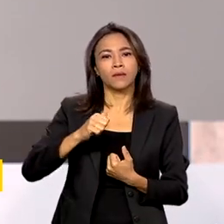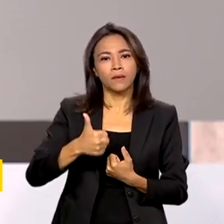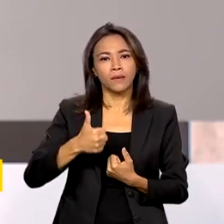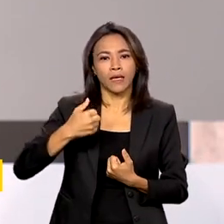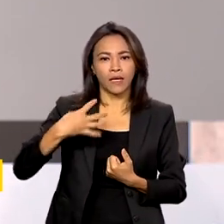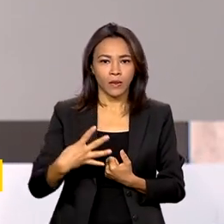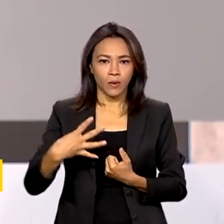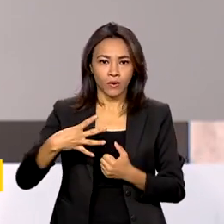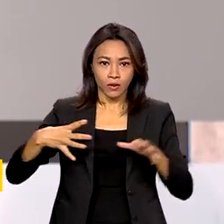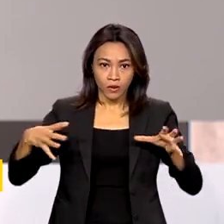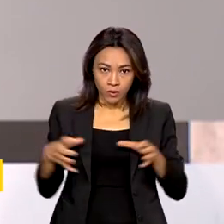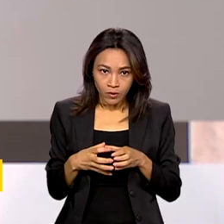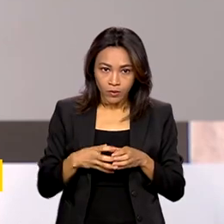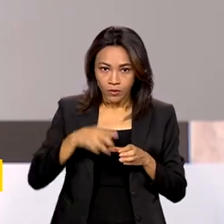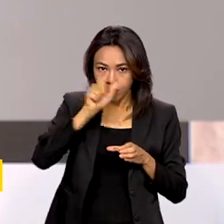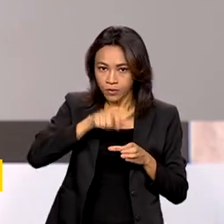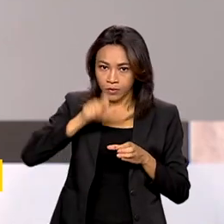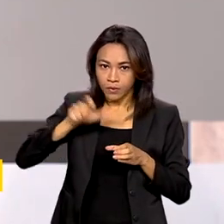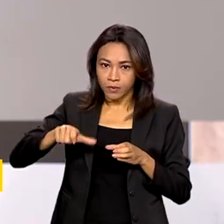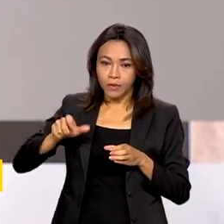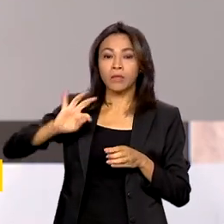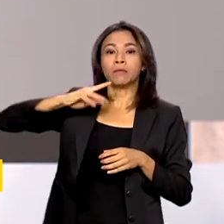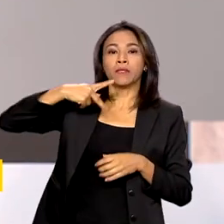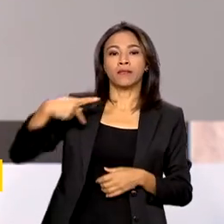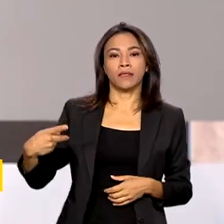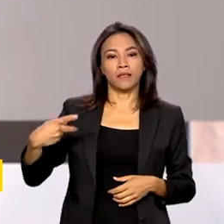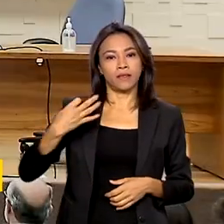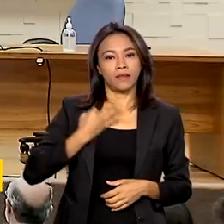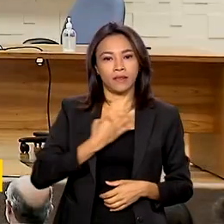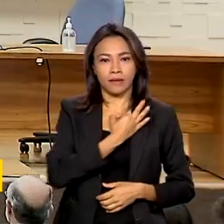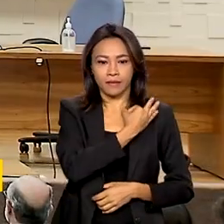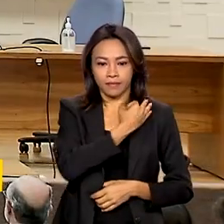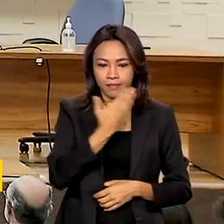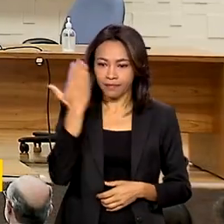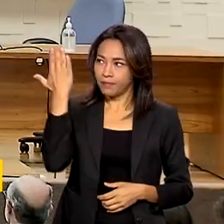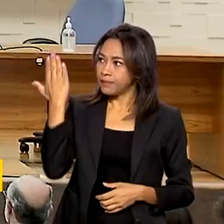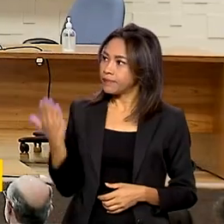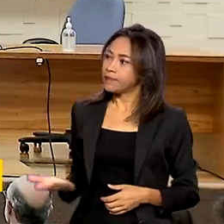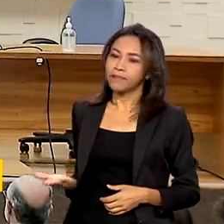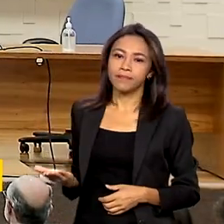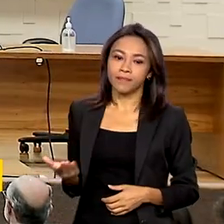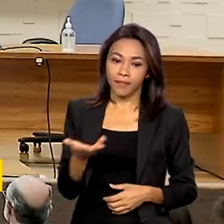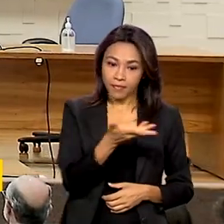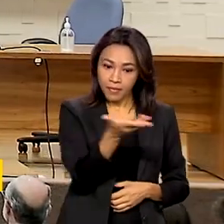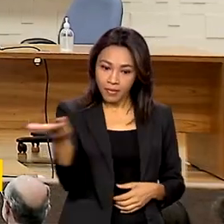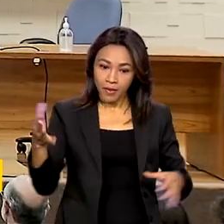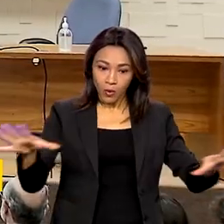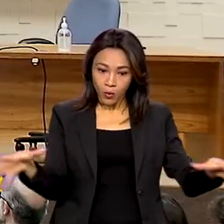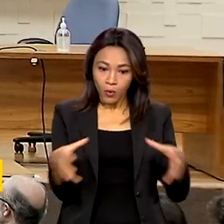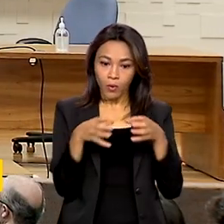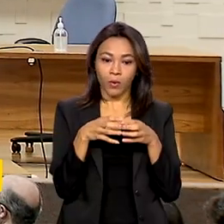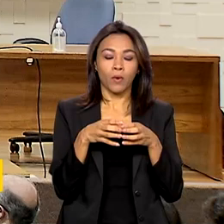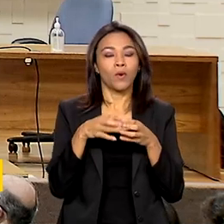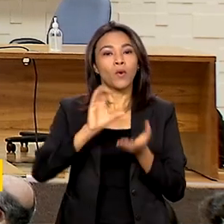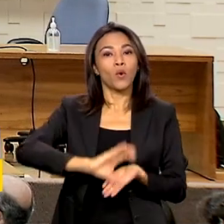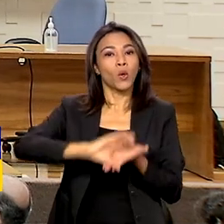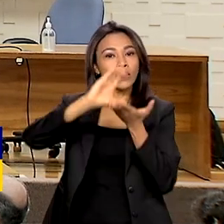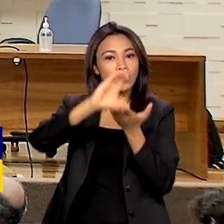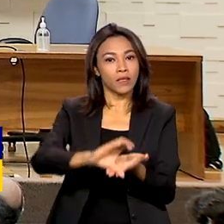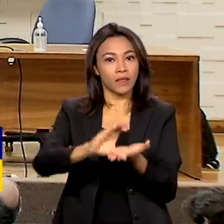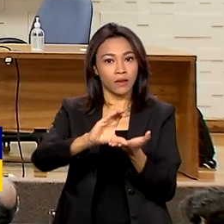membros e é presidido pela ministra Marina Silva. O Conselho Nacional do Meio Ambiente agora conta